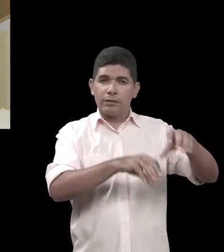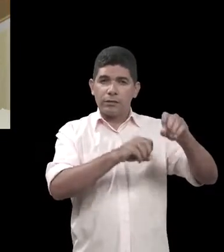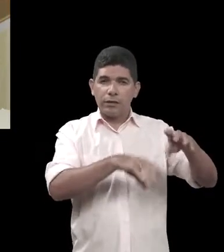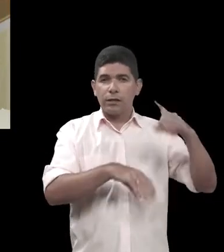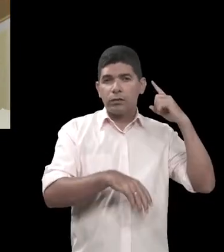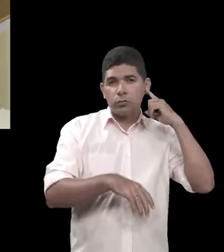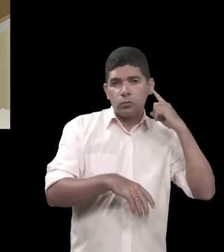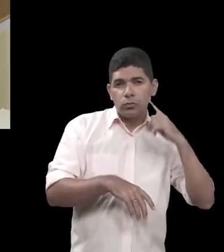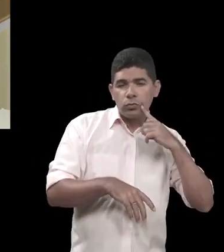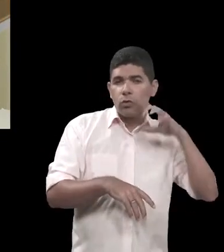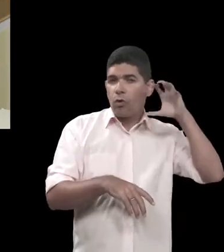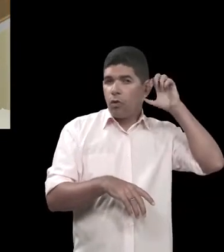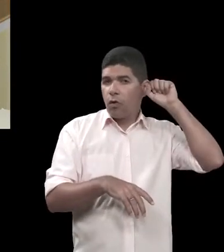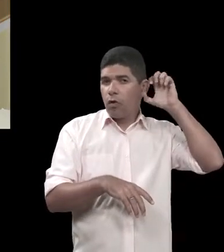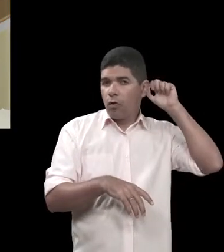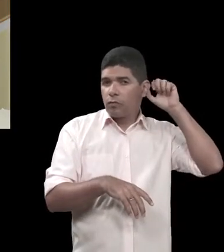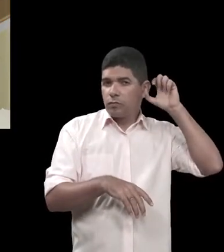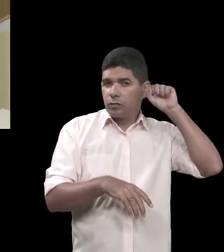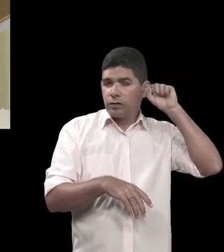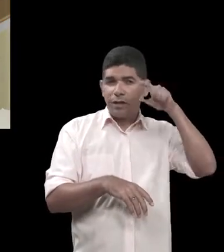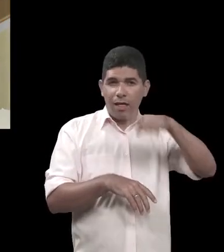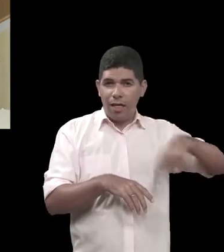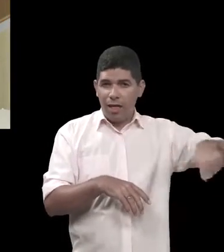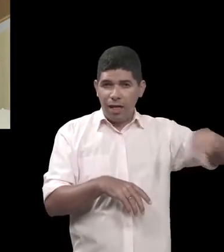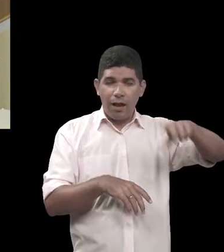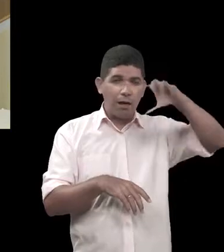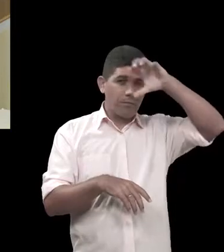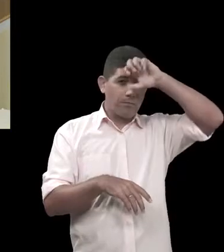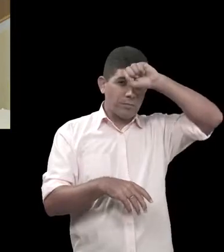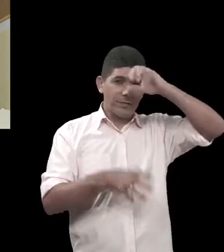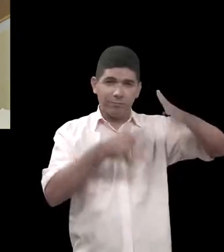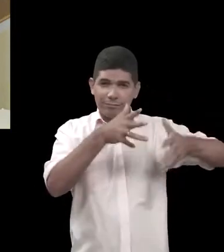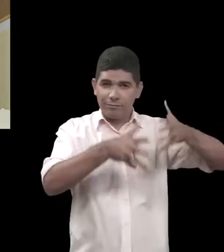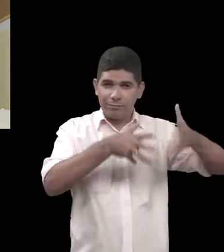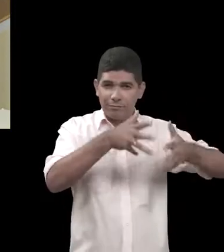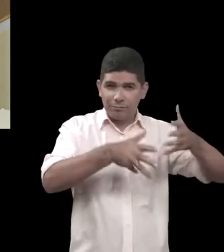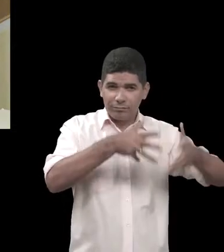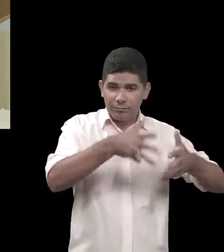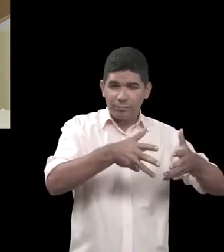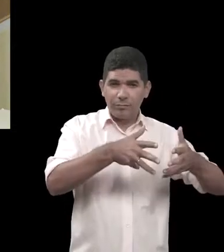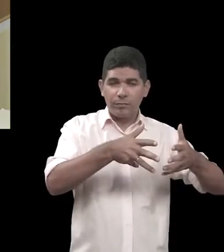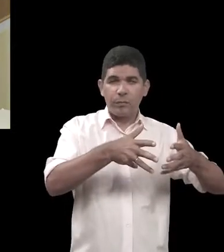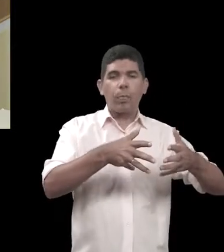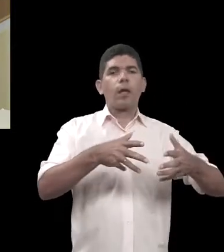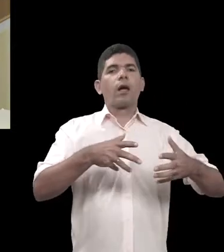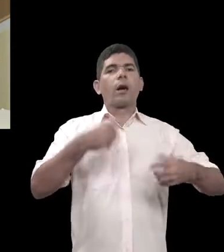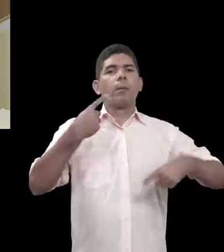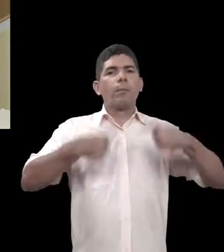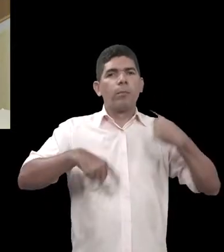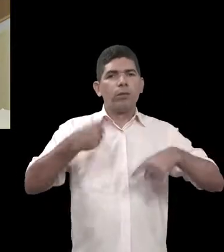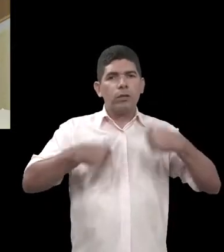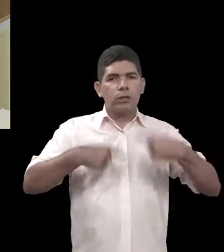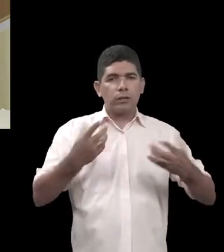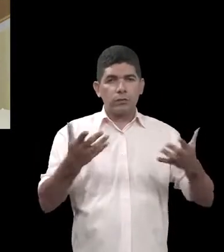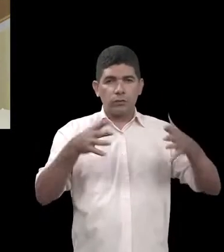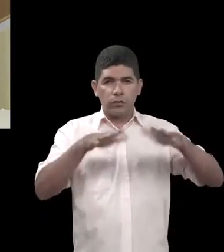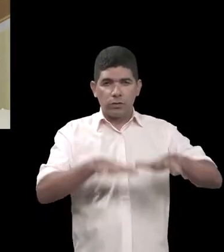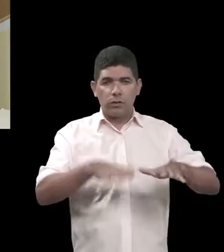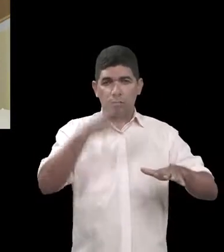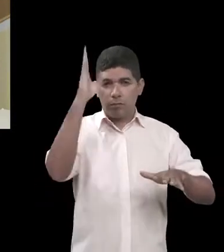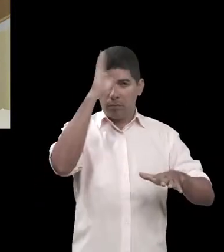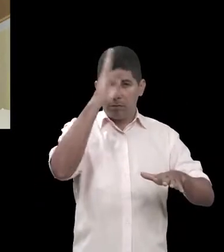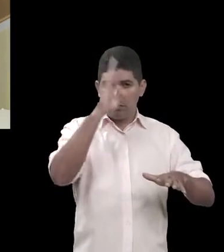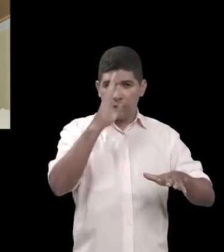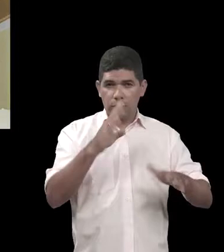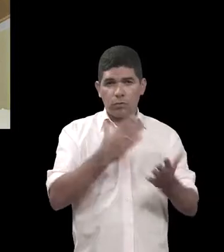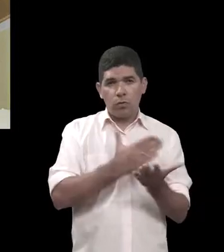alunos surdos e ouvintes que teriam de aprender Libras, né? As políticas de inclusão no Brasil começaram